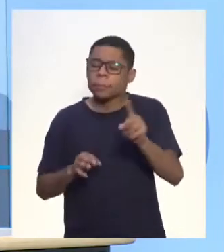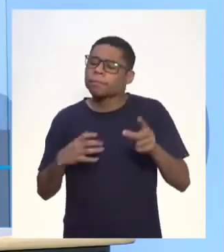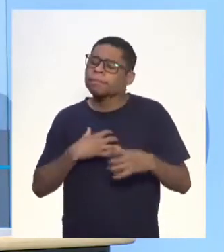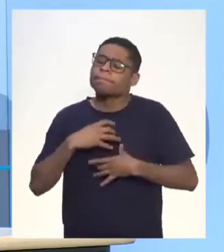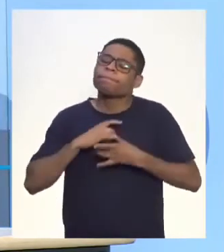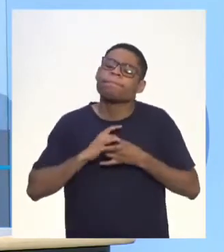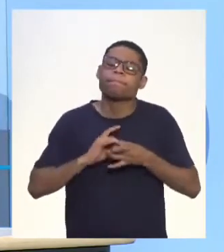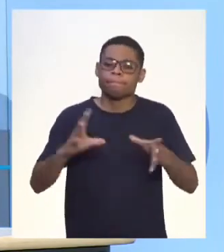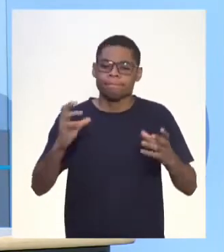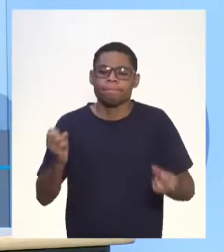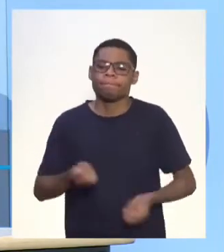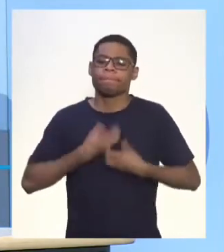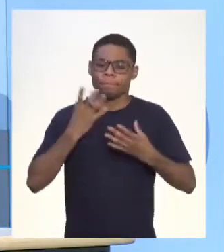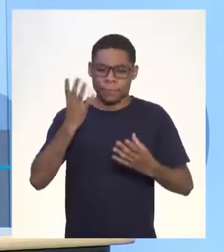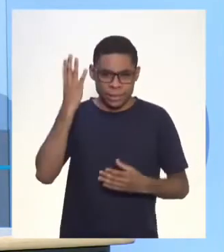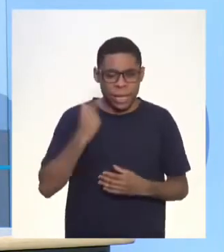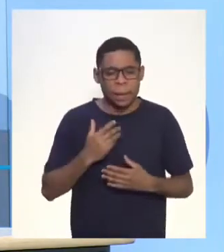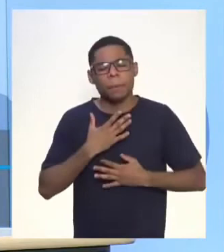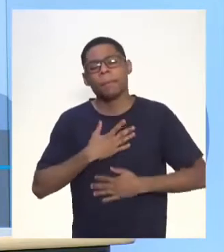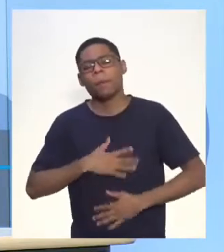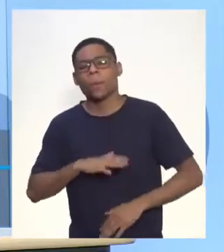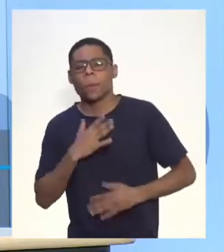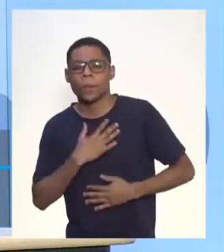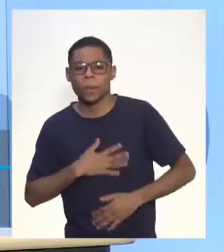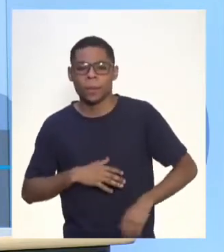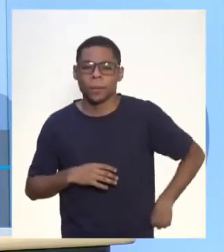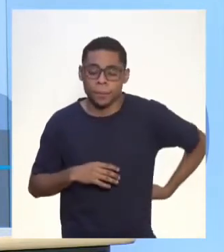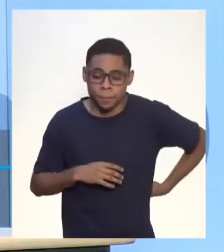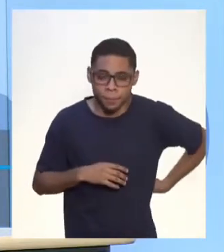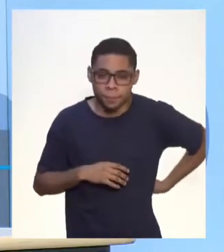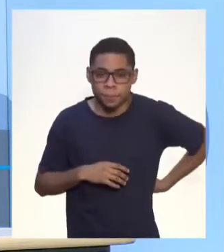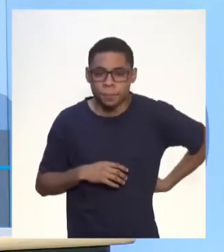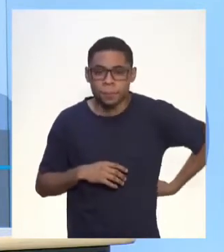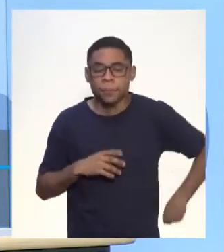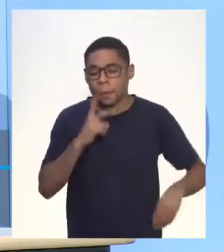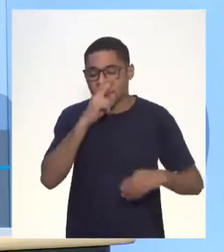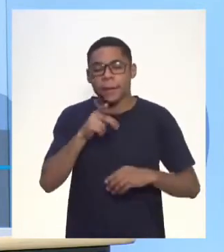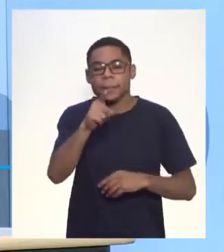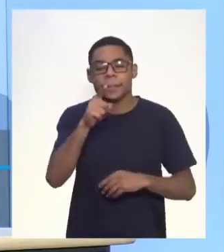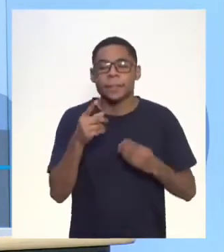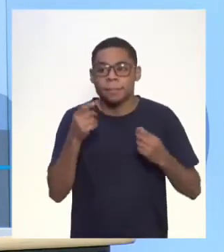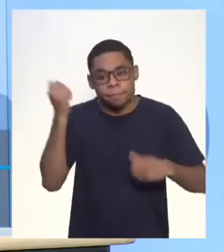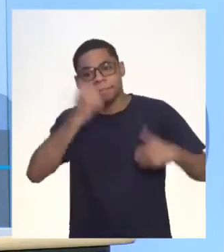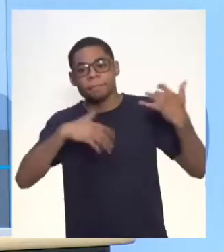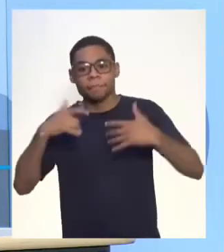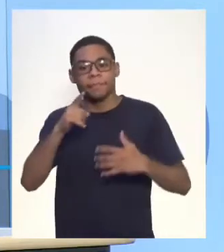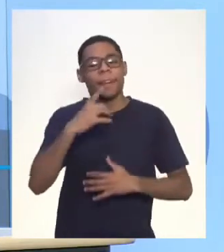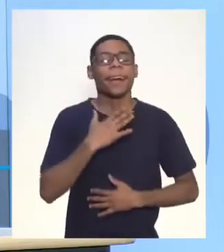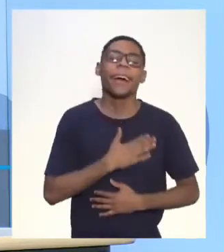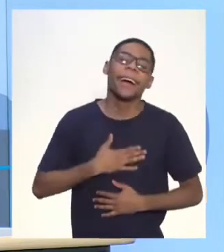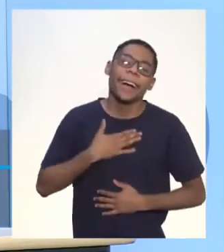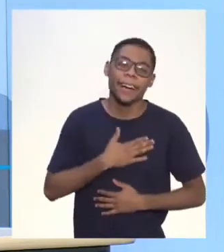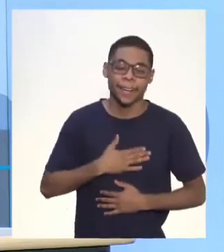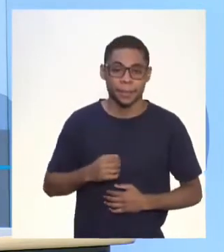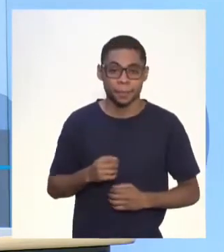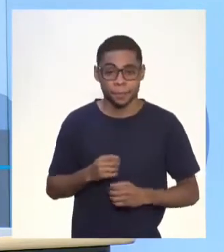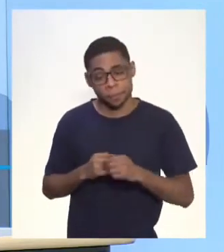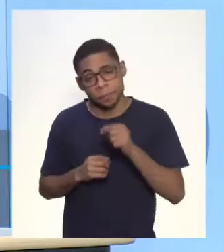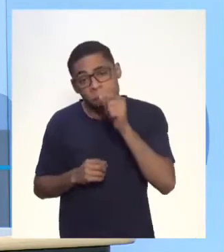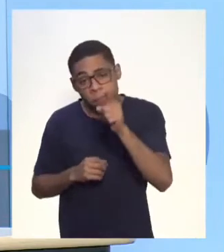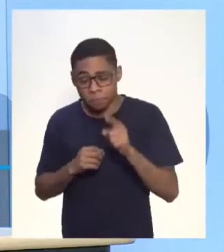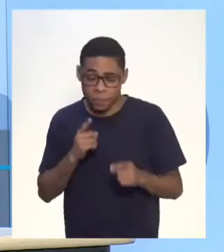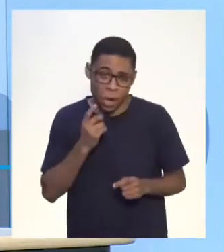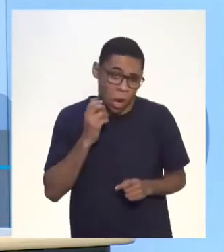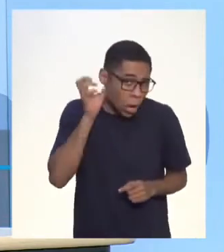vontade mesmo, que seja uma coisa assim bem tranquila, bem, como é que eu vou dizer, bem agradável para você que vai fazer o podcast e para